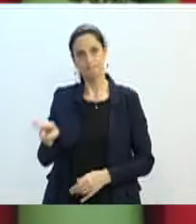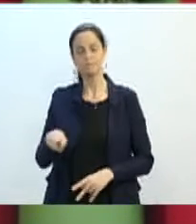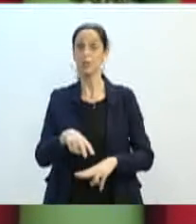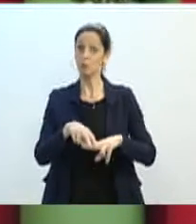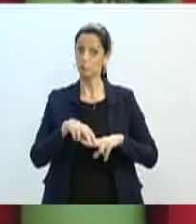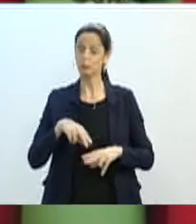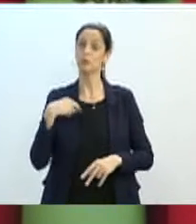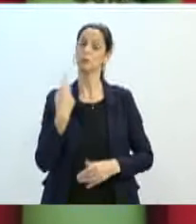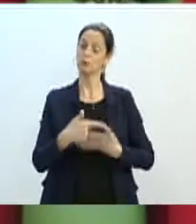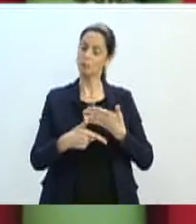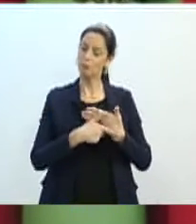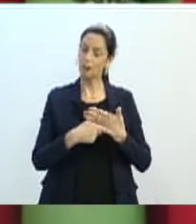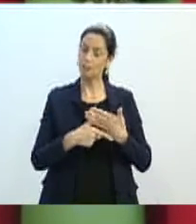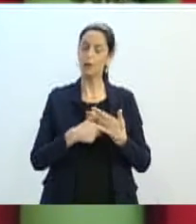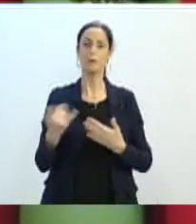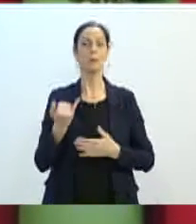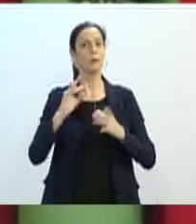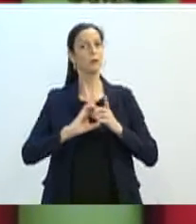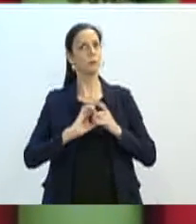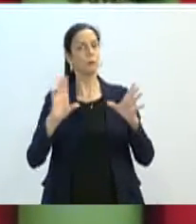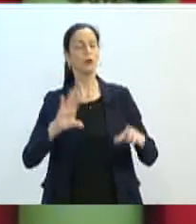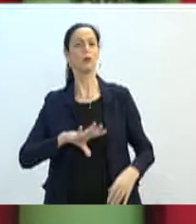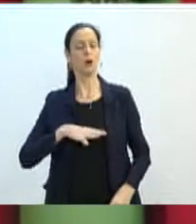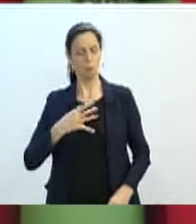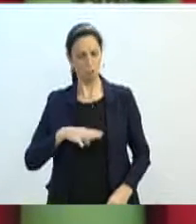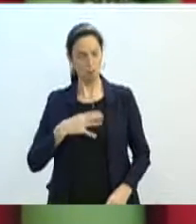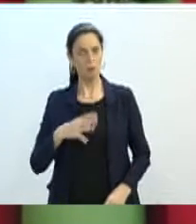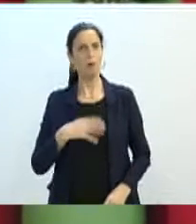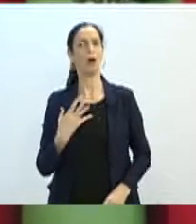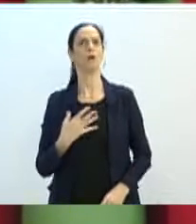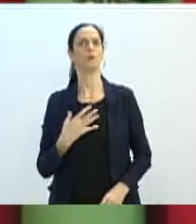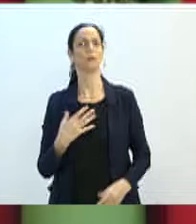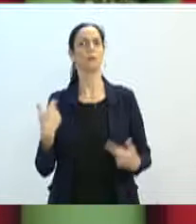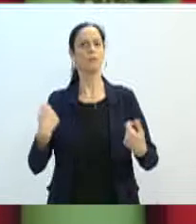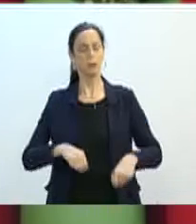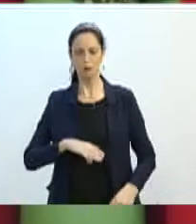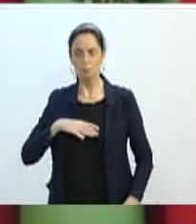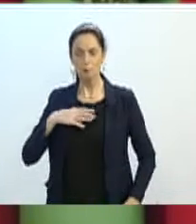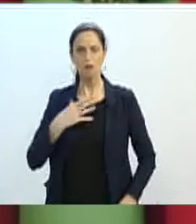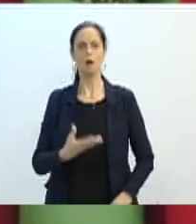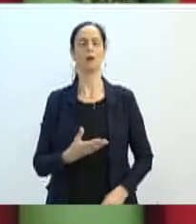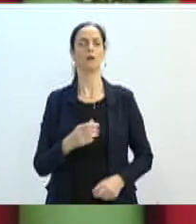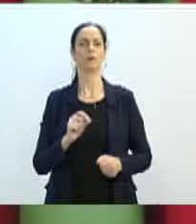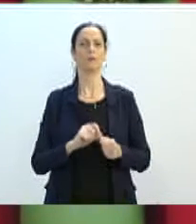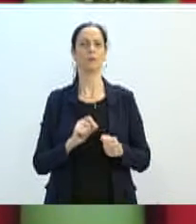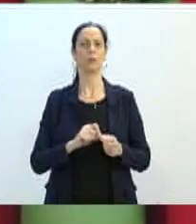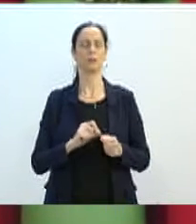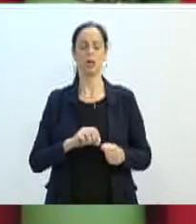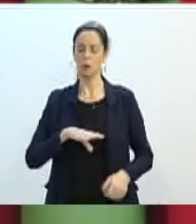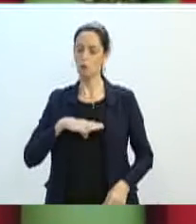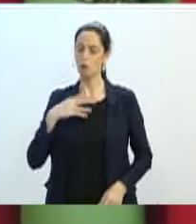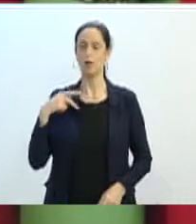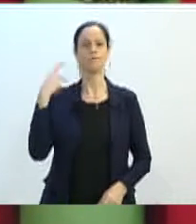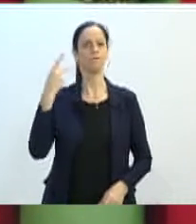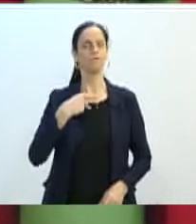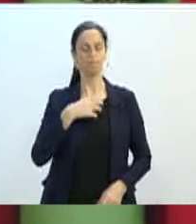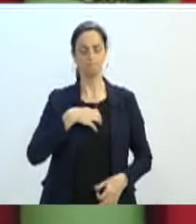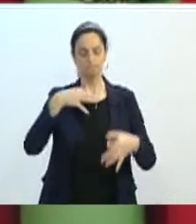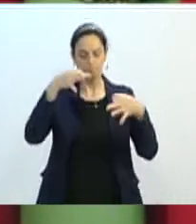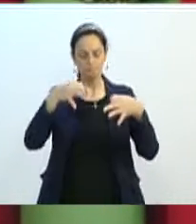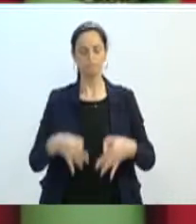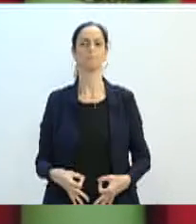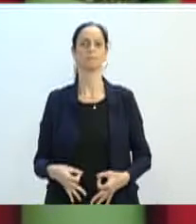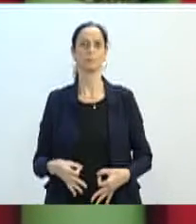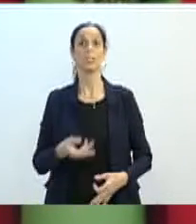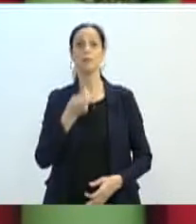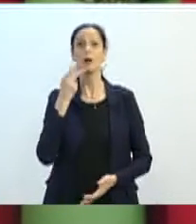importante papel democrático que ter coragem aqui e precisa ter muita coragem para fazer isso coragem de fazer política de um jeito correto de um